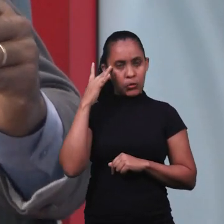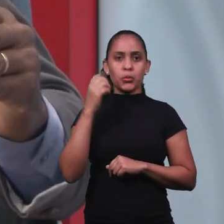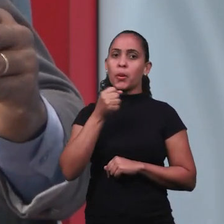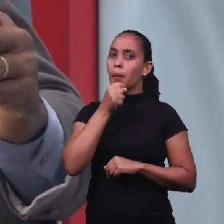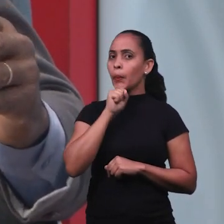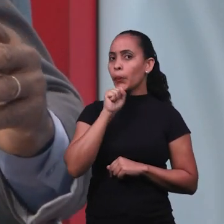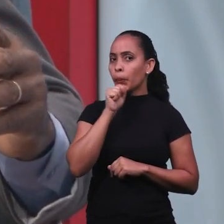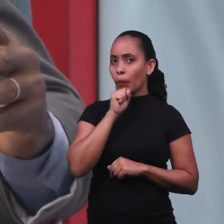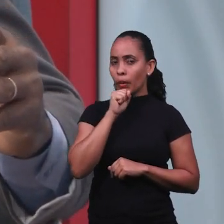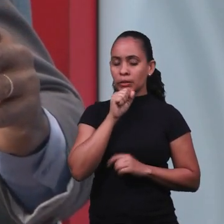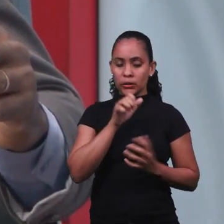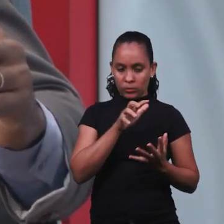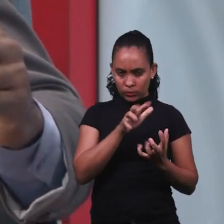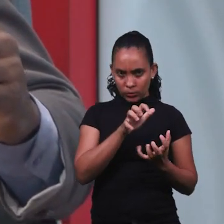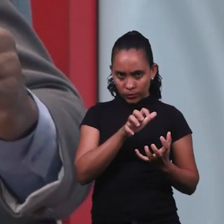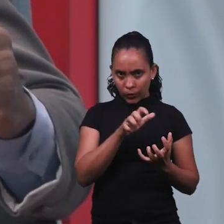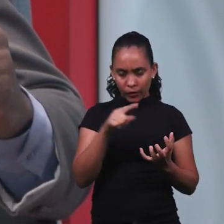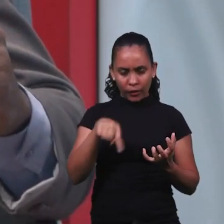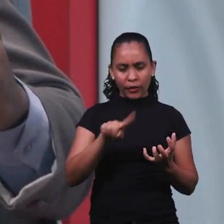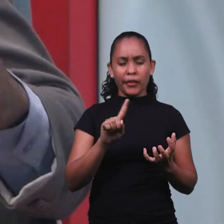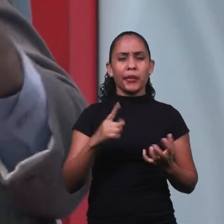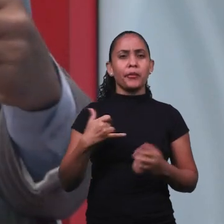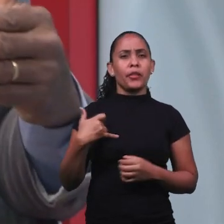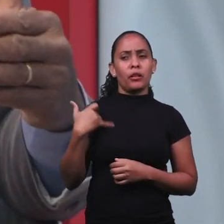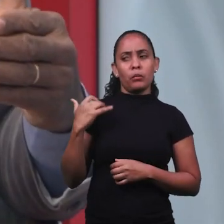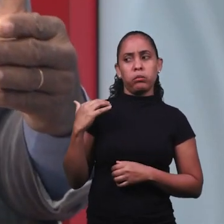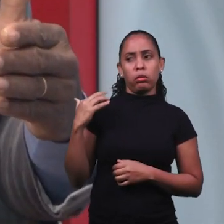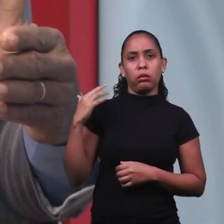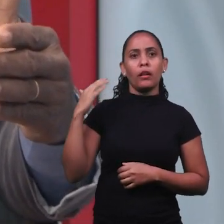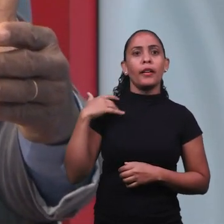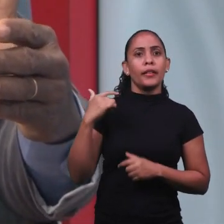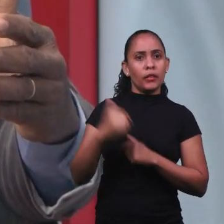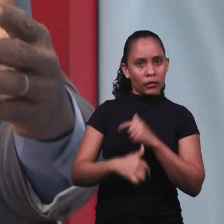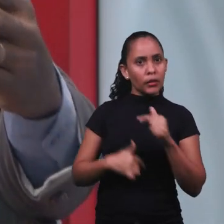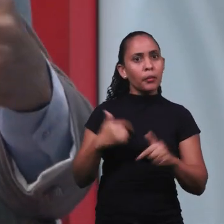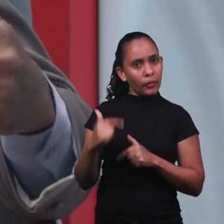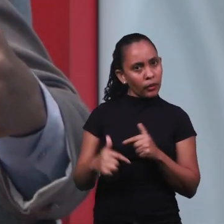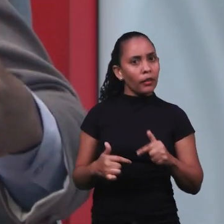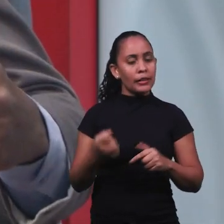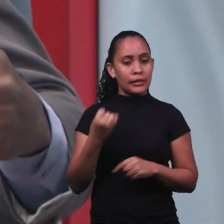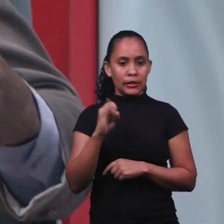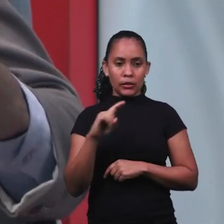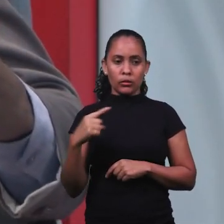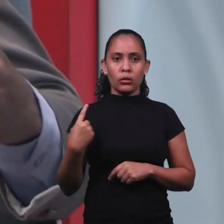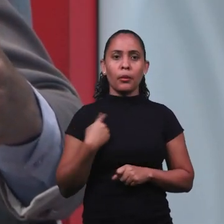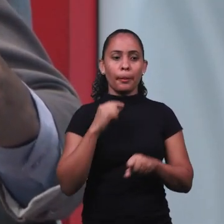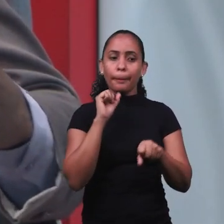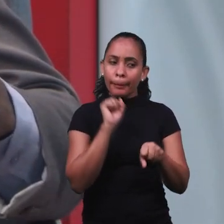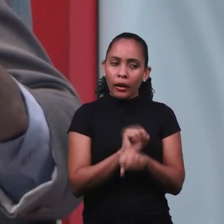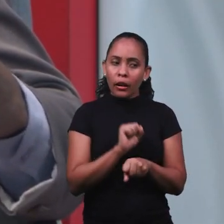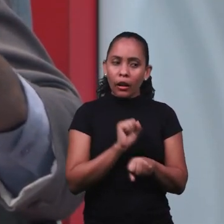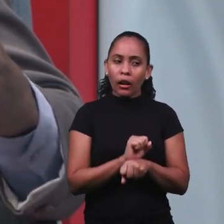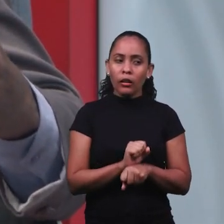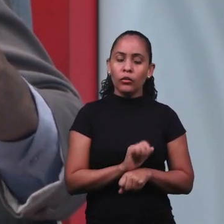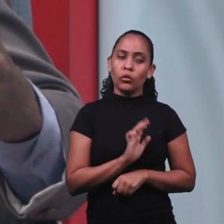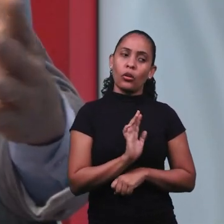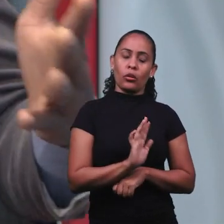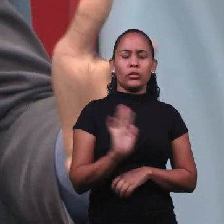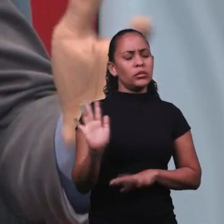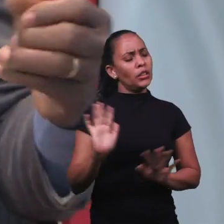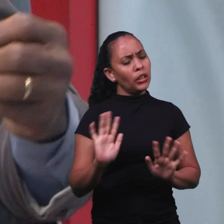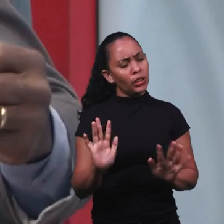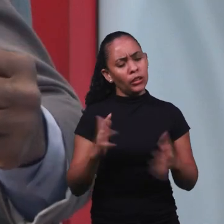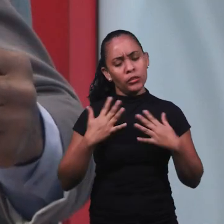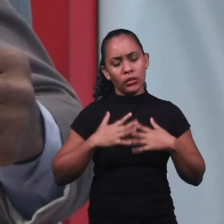uma certa idade, ele quer realizar a obra, e se a gente realmente quiser colocar algum obstáculo,